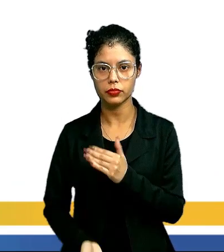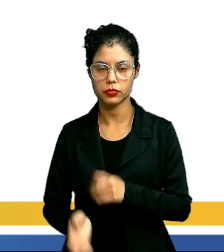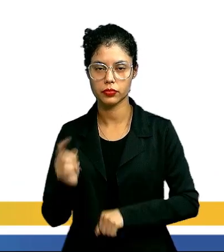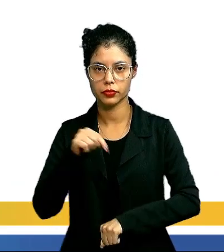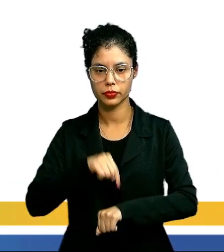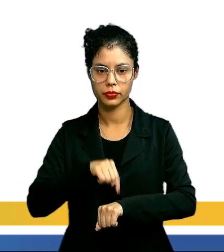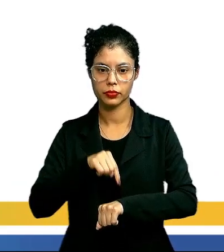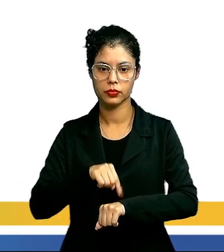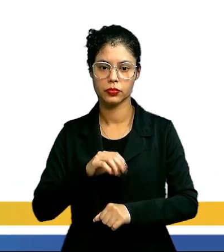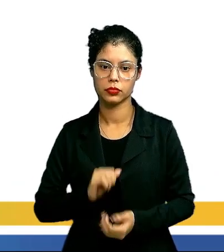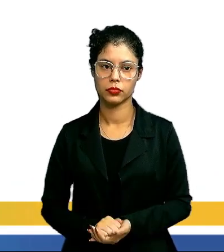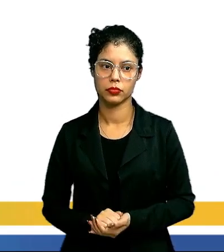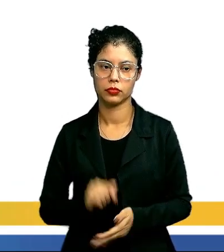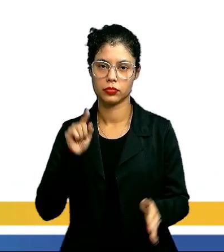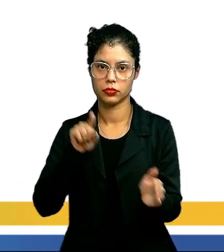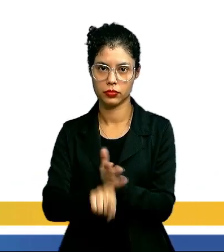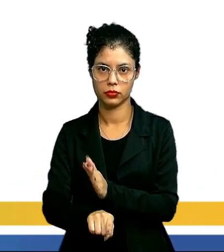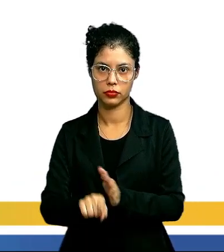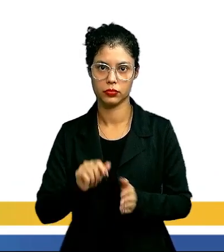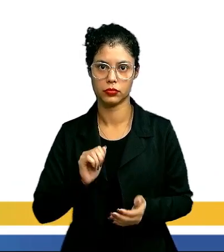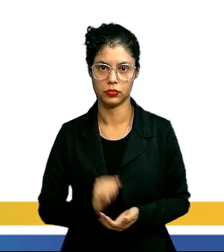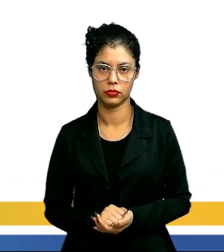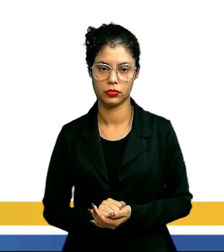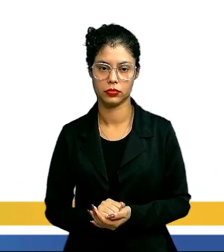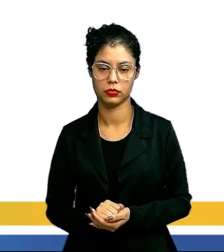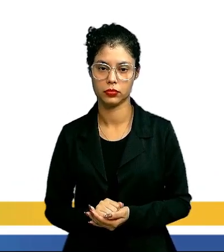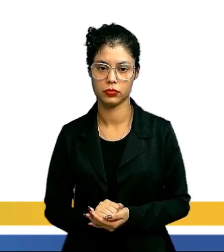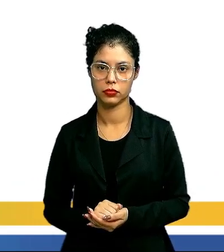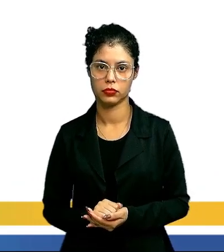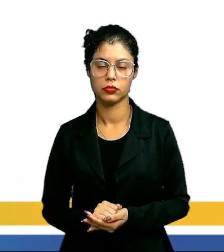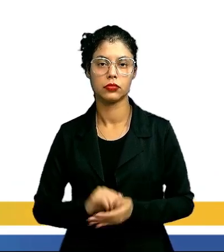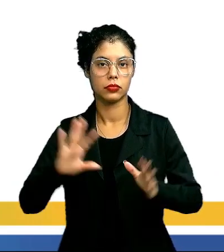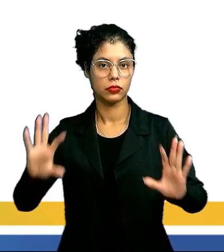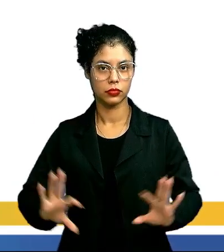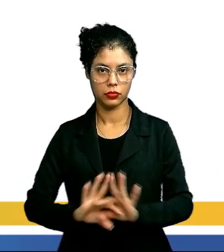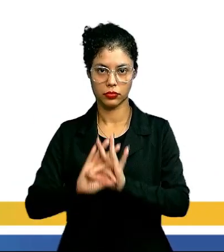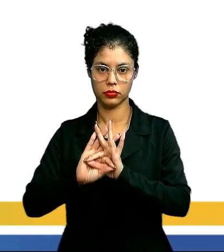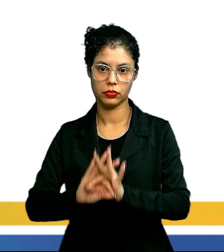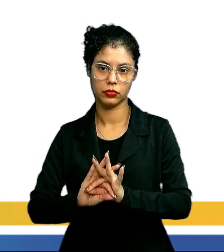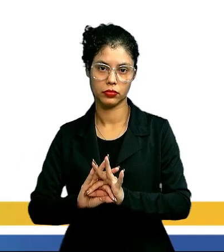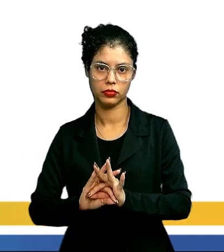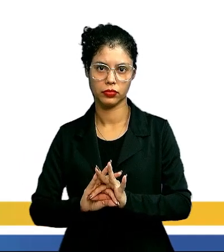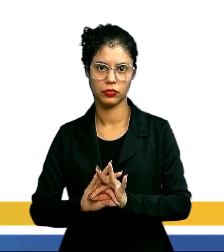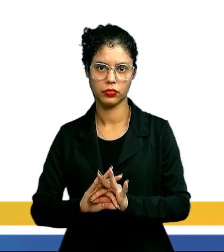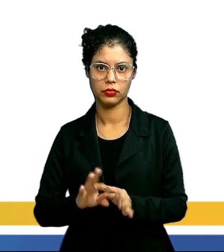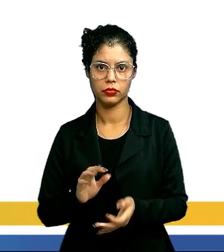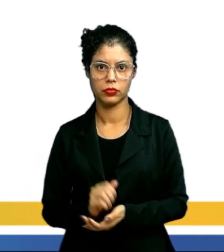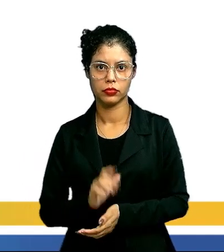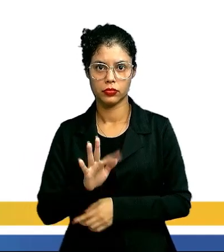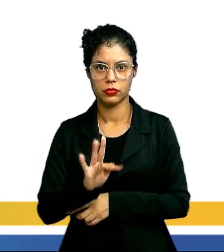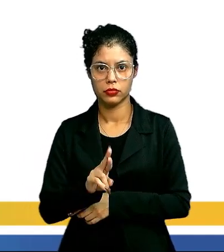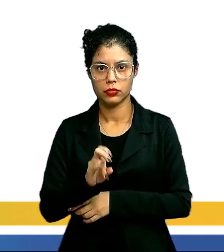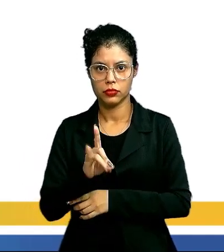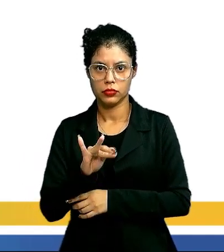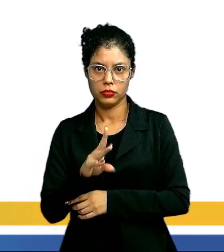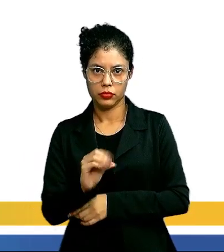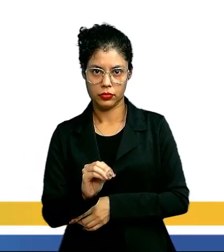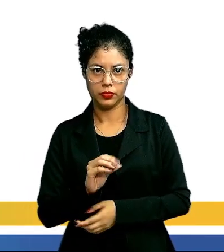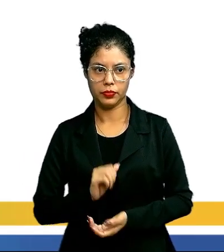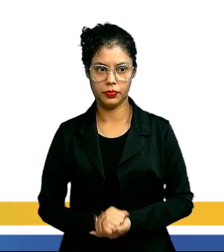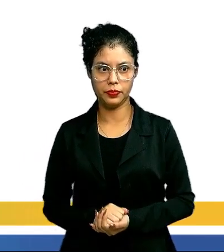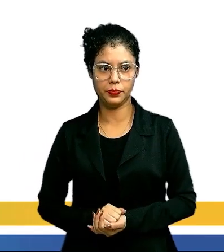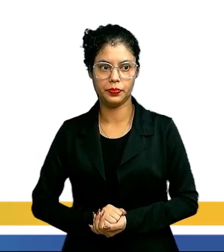de tempo nós vamos para as nossas questões porque é mais prática relacionada a matemática financeira tá bom